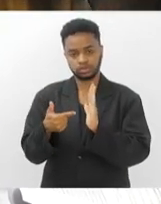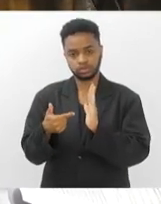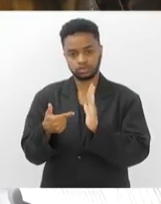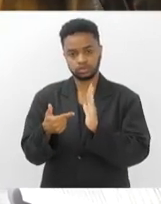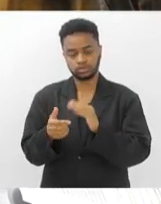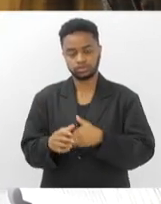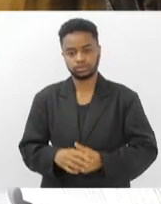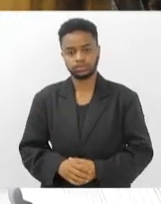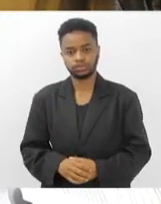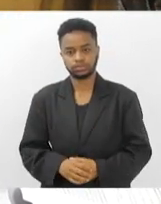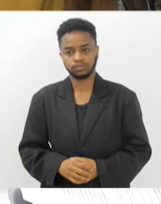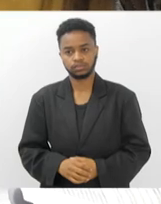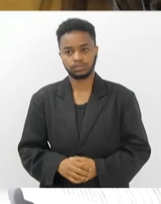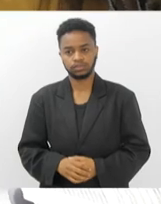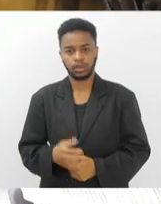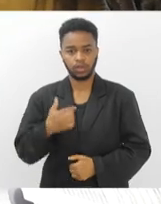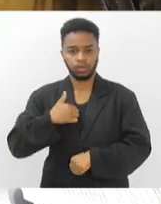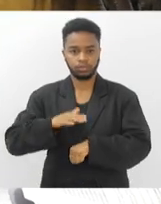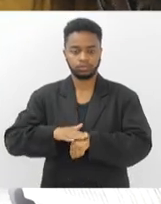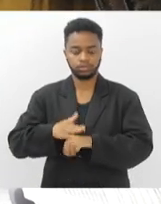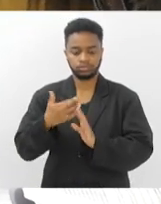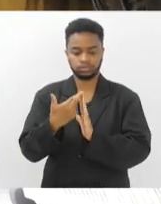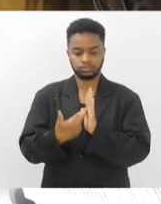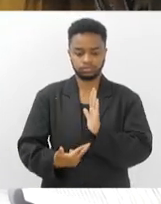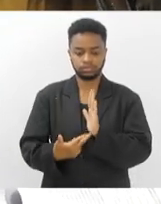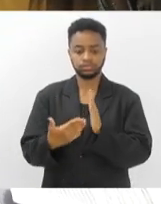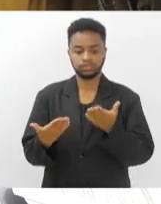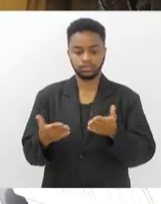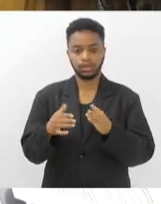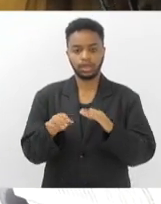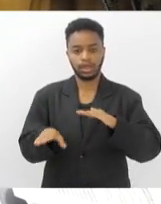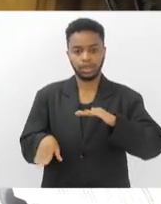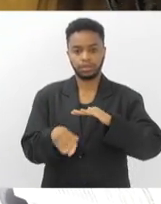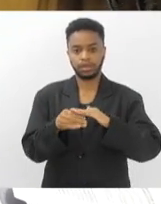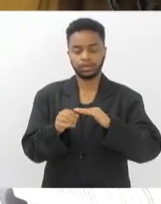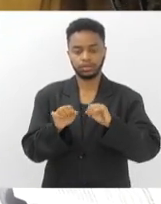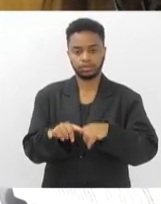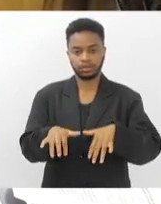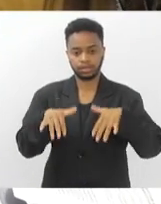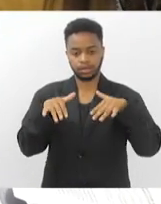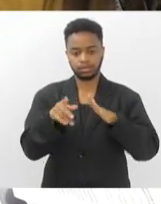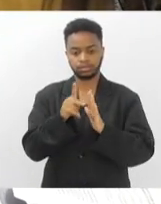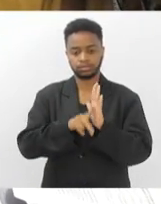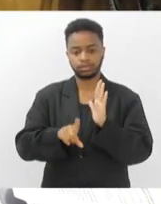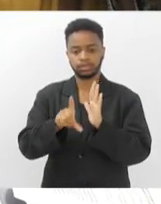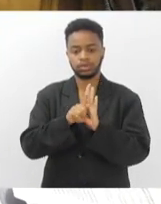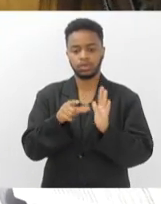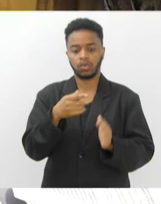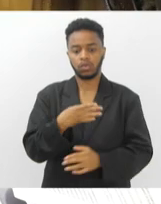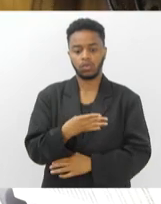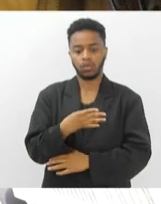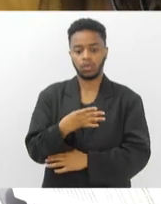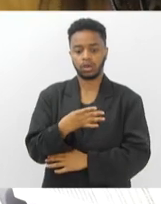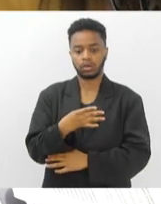que é sobre, inclusive, a minha relatoria. Então, é emenda de plenário ao projeto de lei número